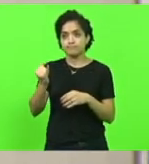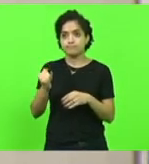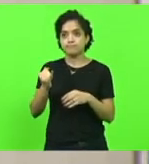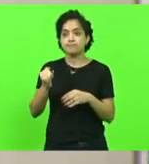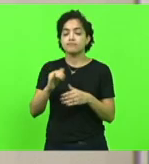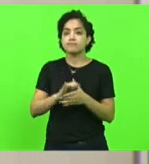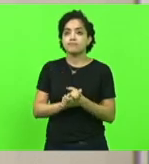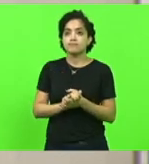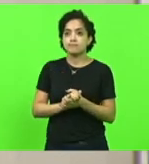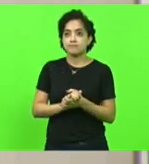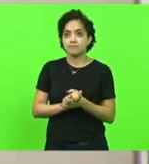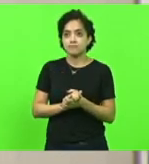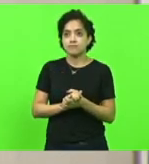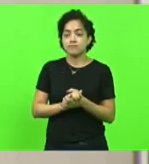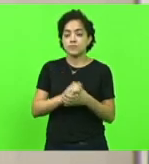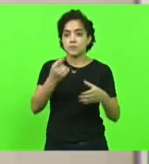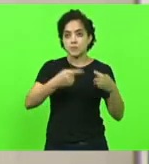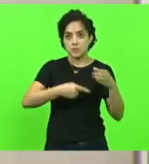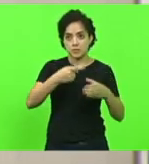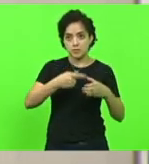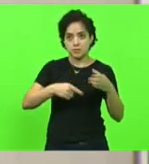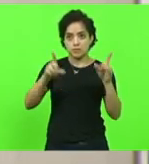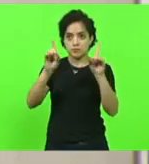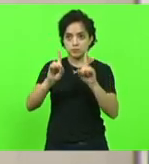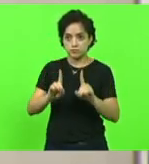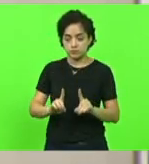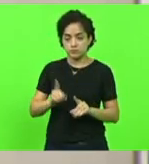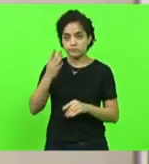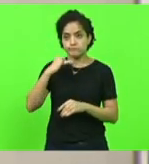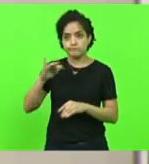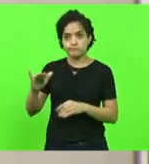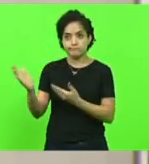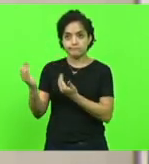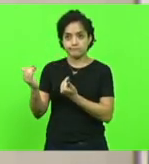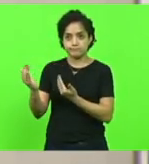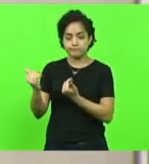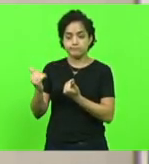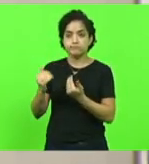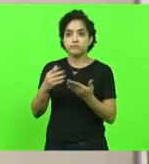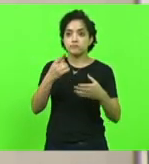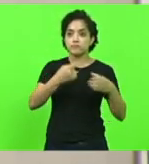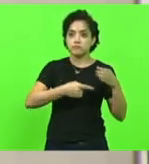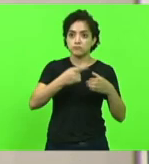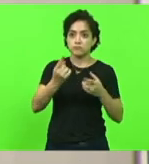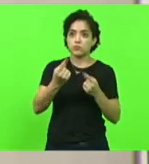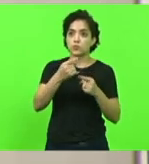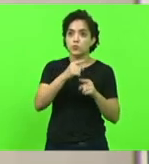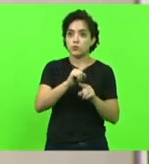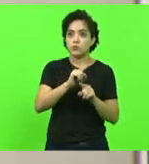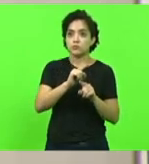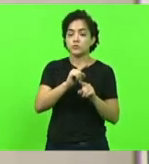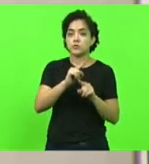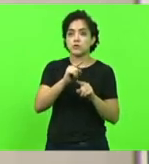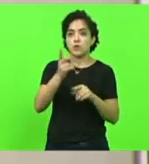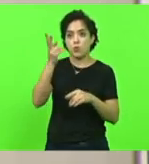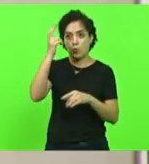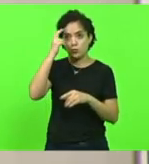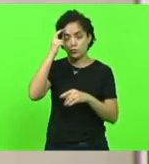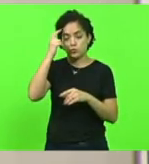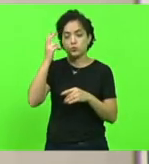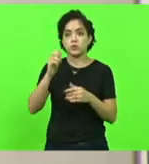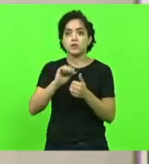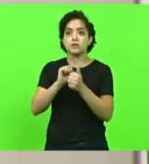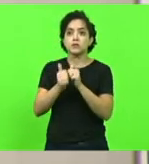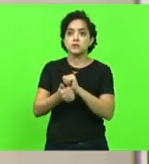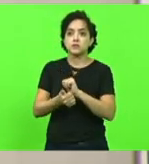comissão dos direitos da criança e do adolescente, parecer contrário da Comissão de Educação, Cultura e Desporto,